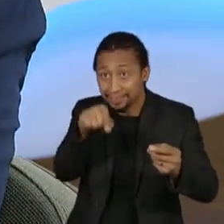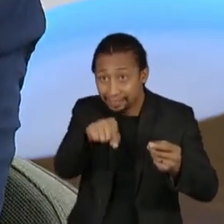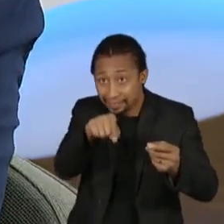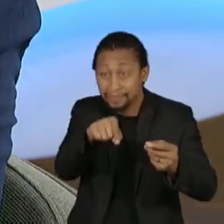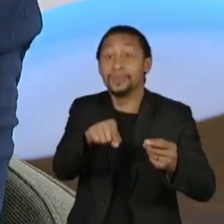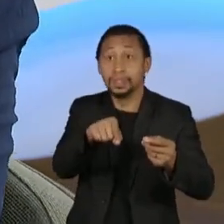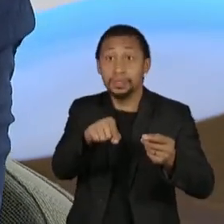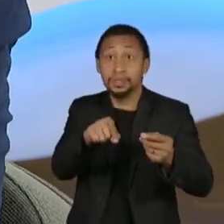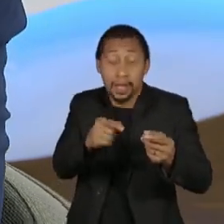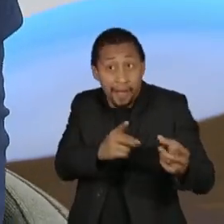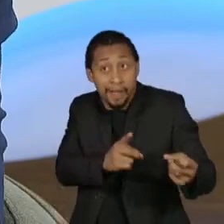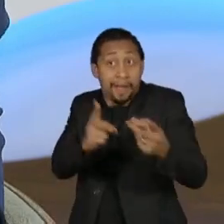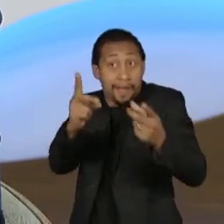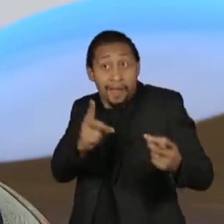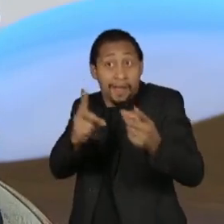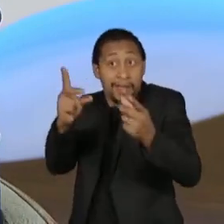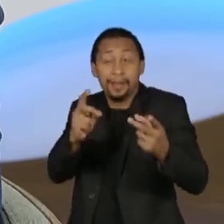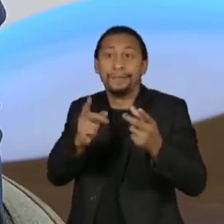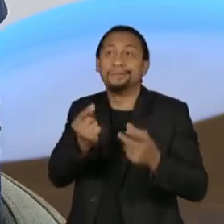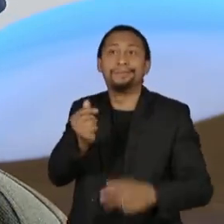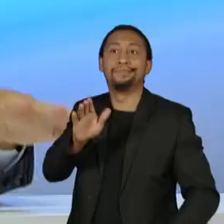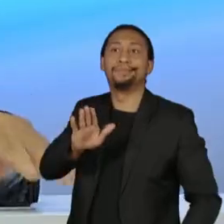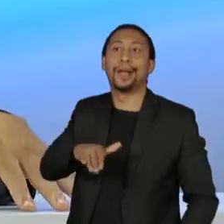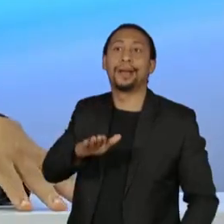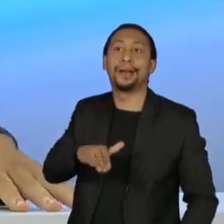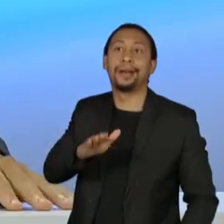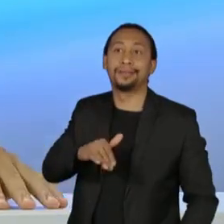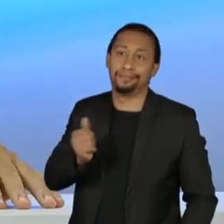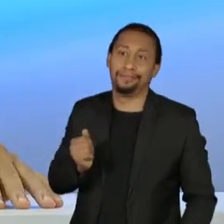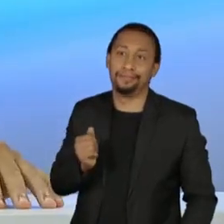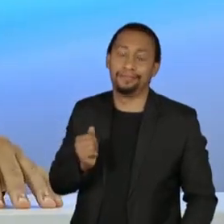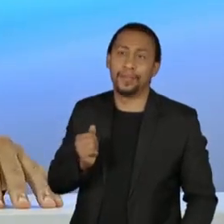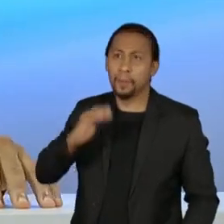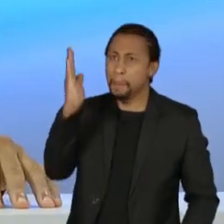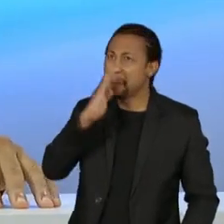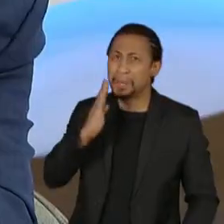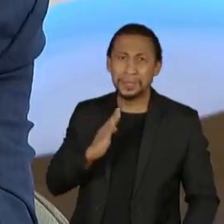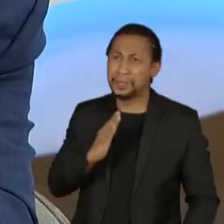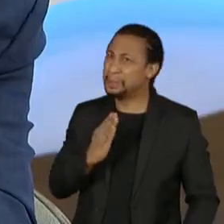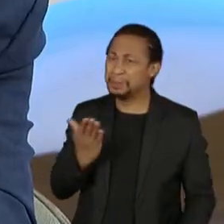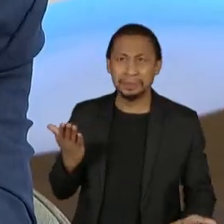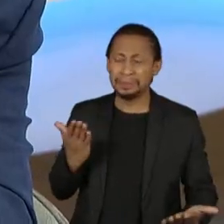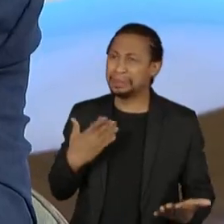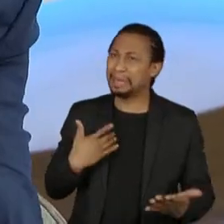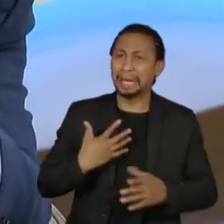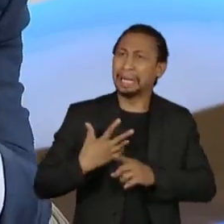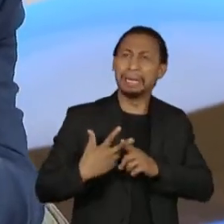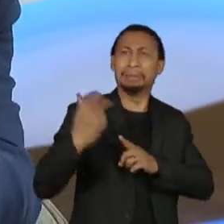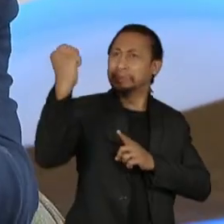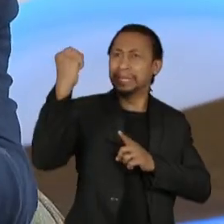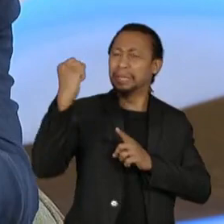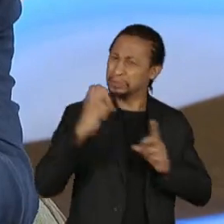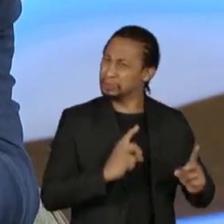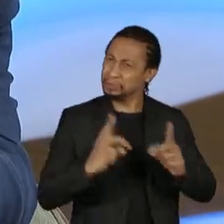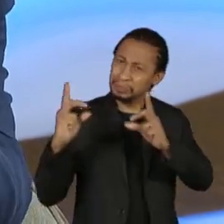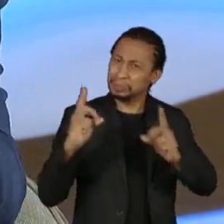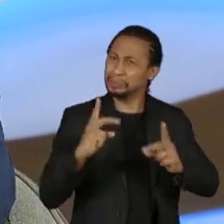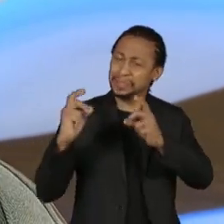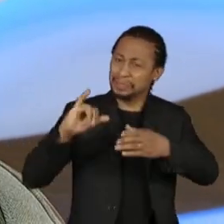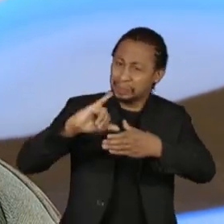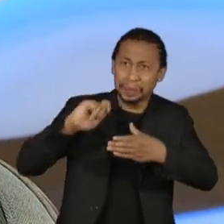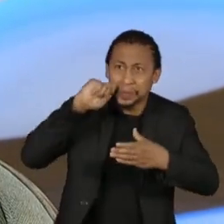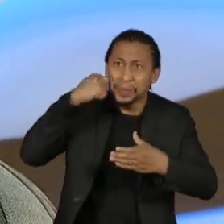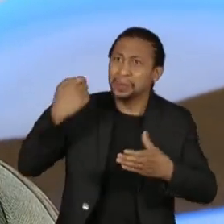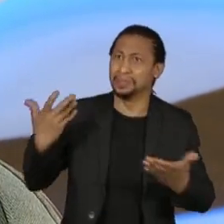mais eficientes países no refino. E aí, só para terminar esse raciocínio. Então, veja, embora